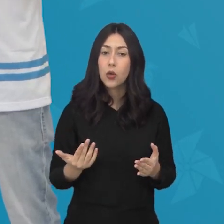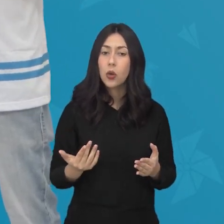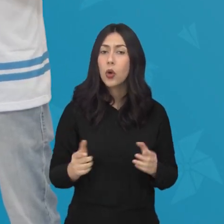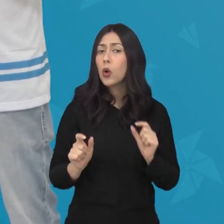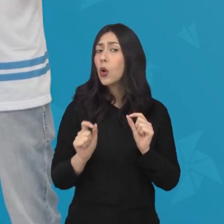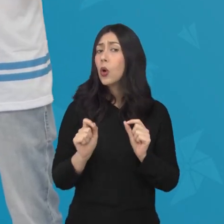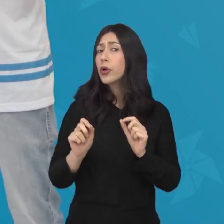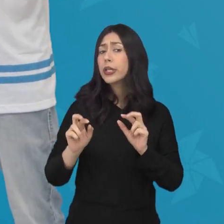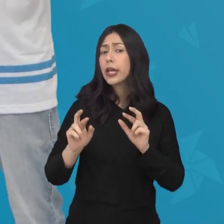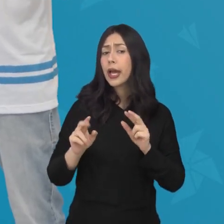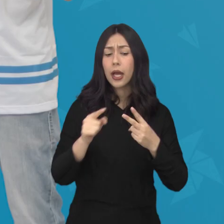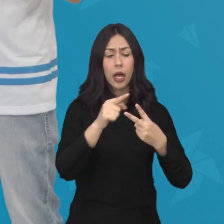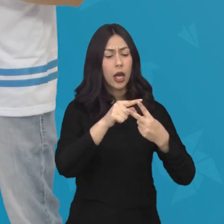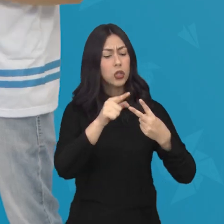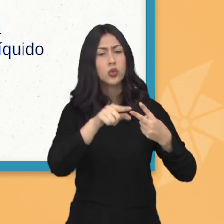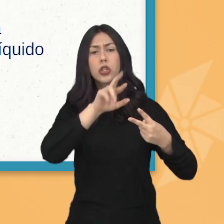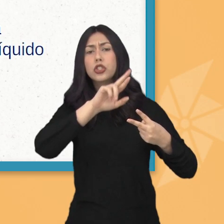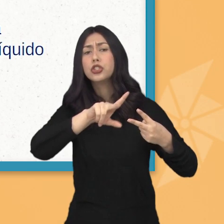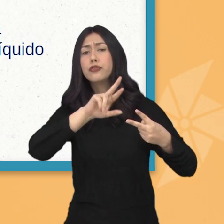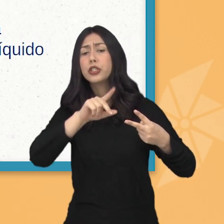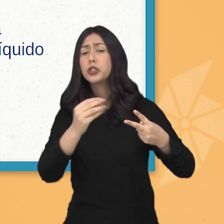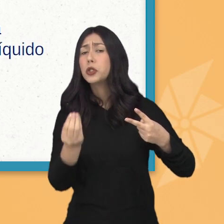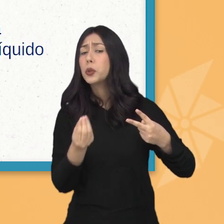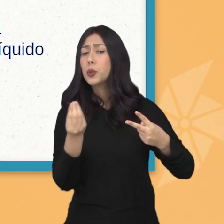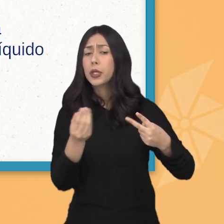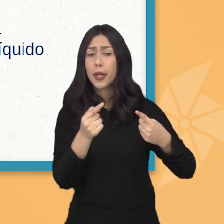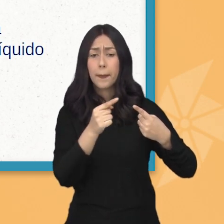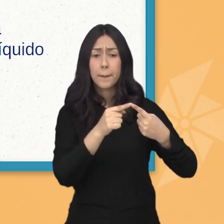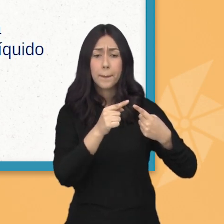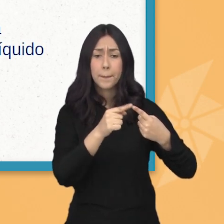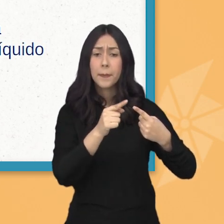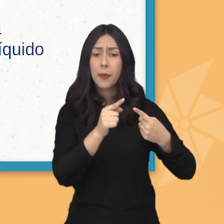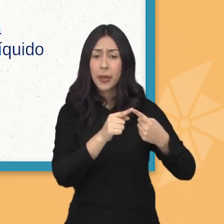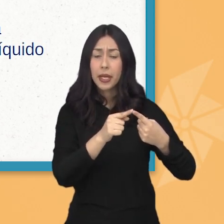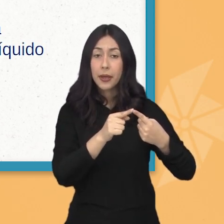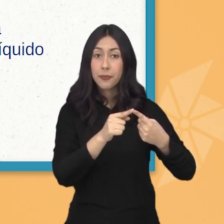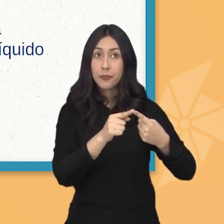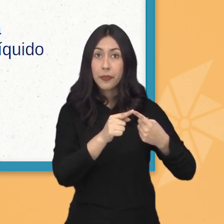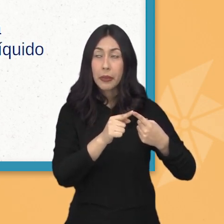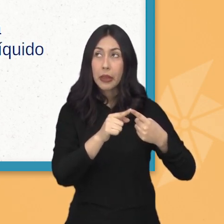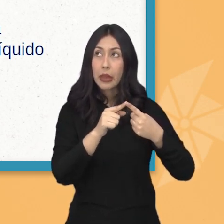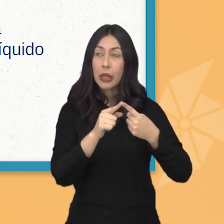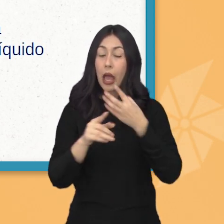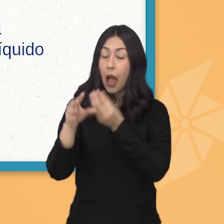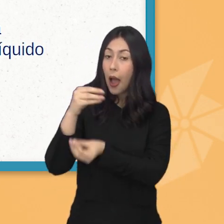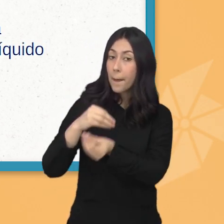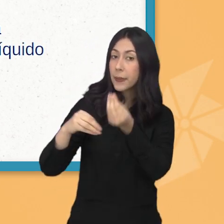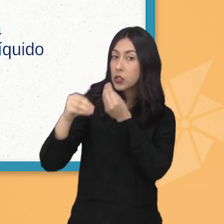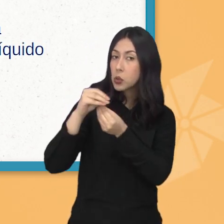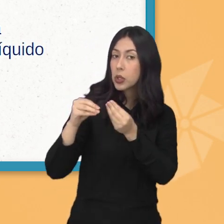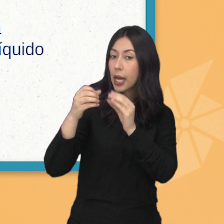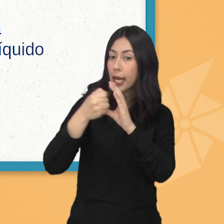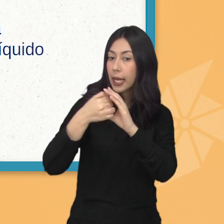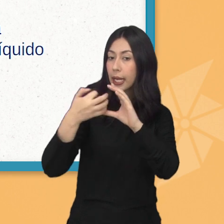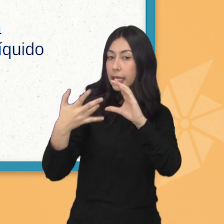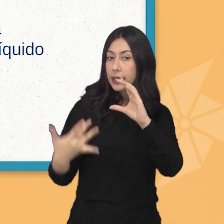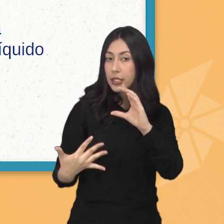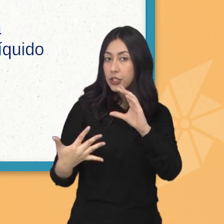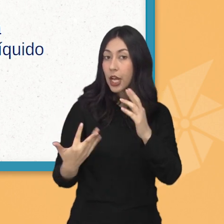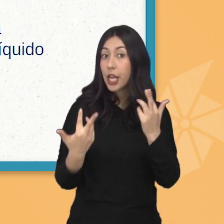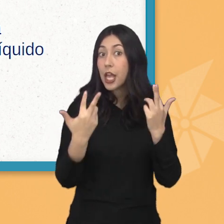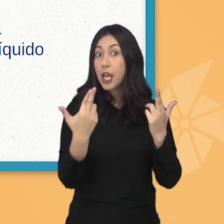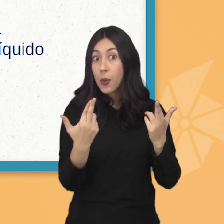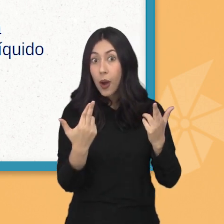a eutética da azeotrópica? A eutética é quando uma mistura se comporta como uma substância pura durante a fusão,